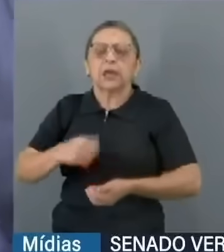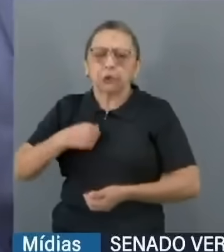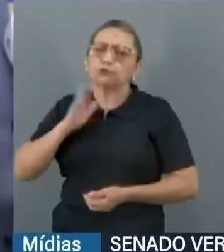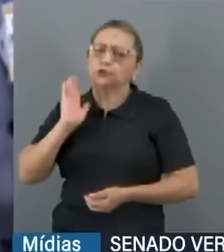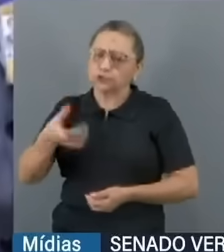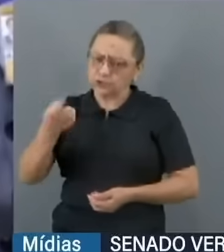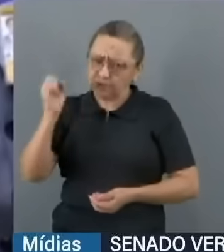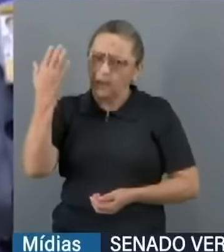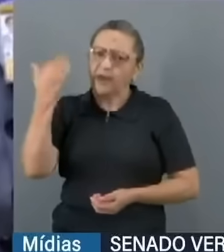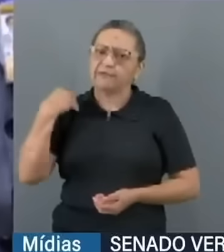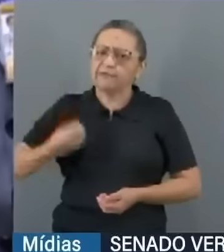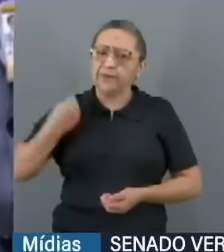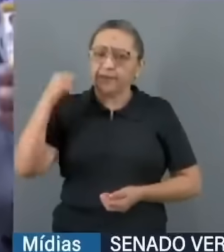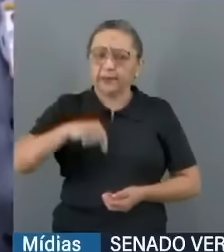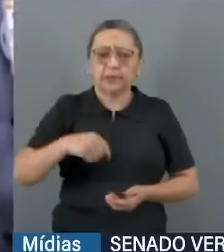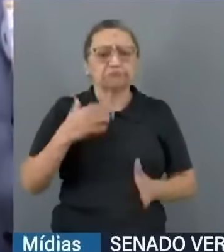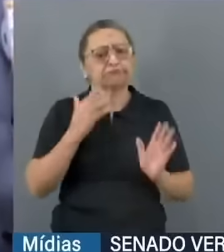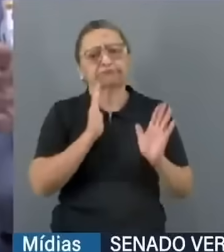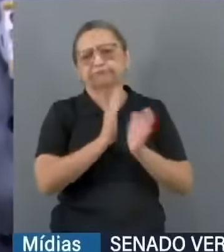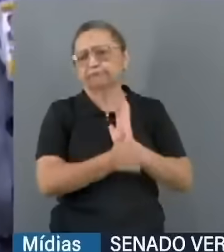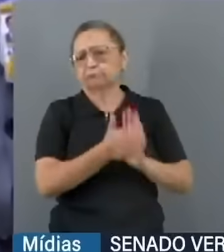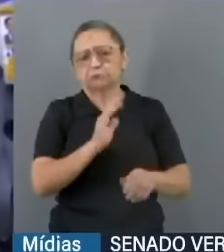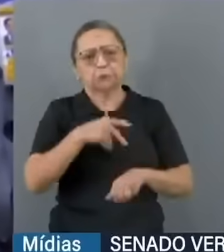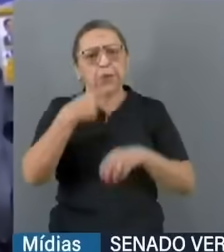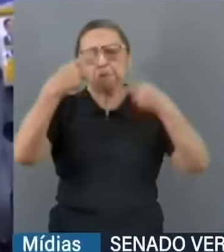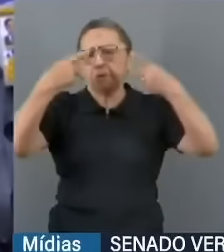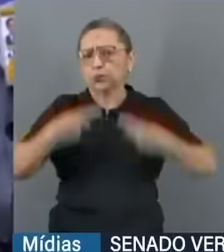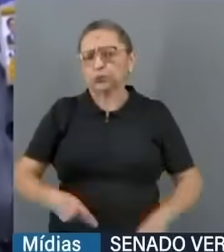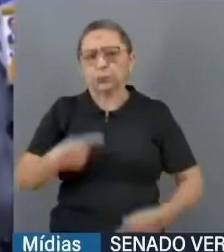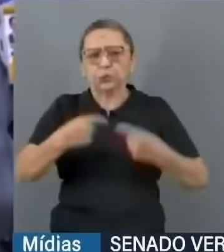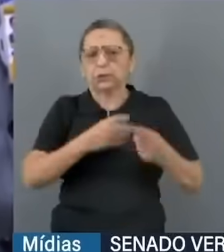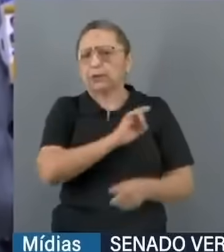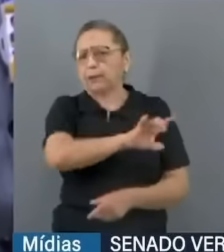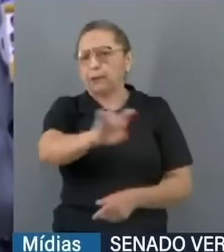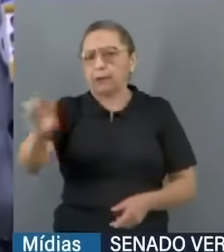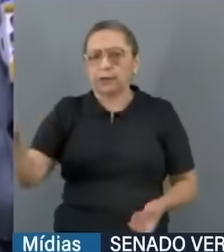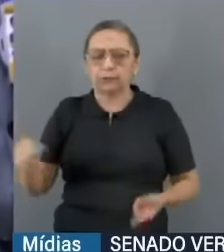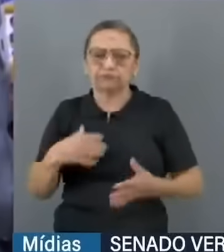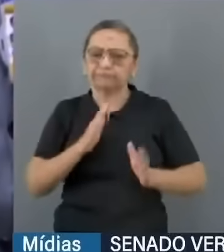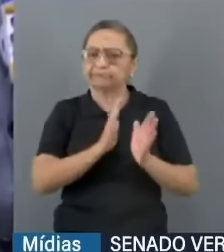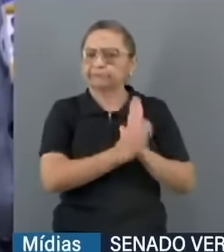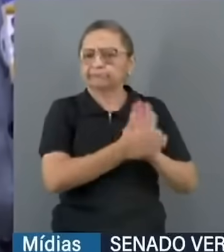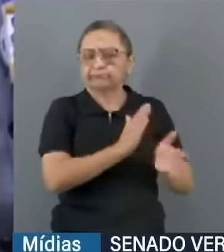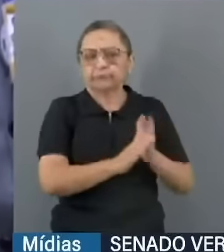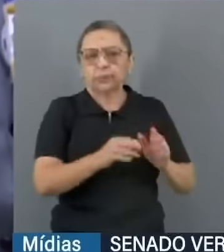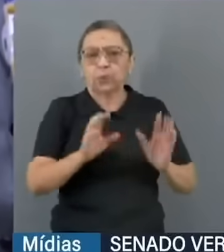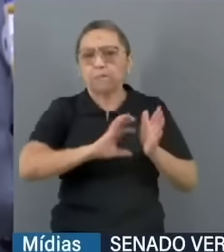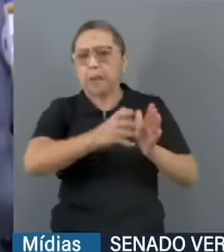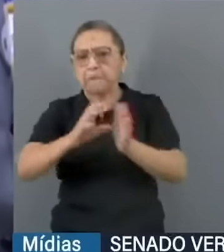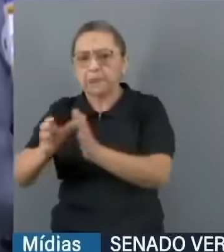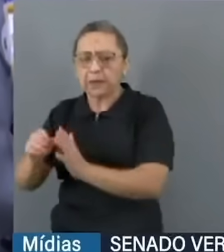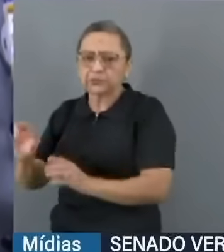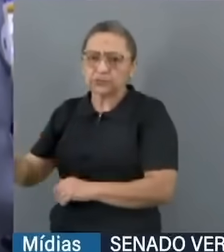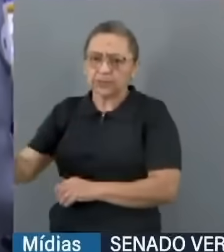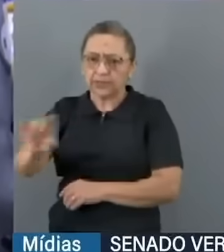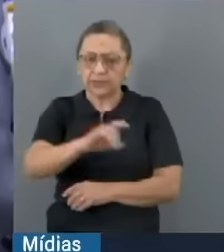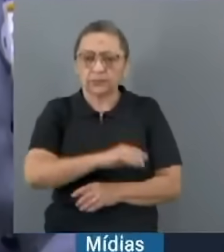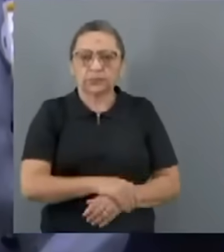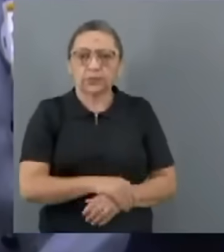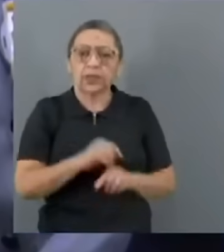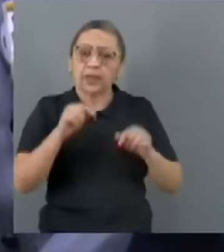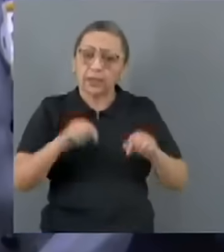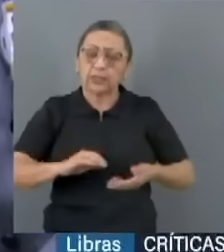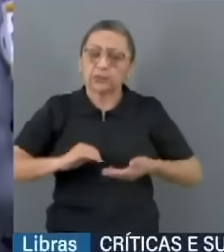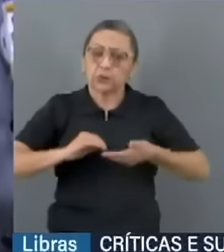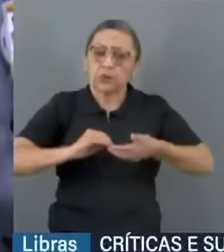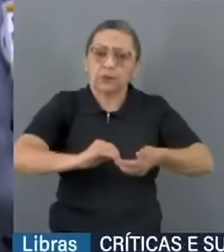dentro, independentemente da postura política de cada um, independentemente do partido de cada um, esse